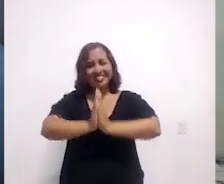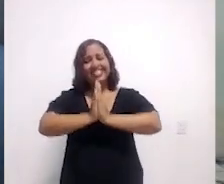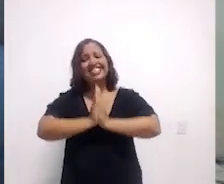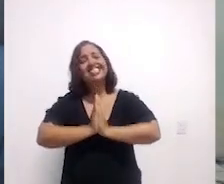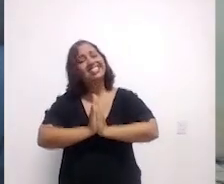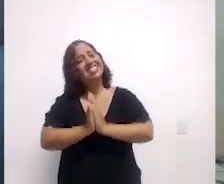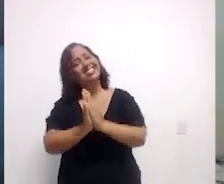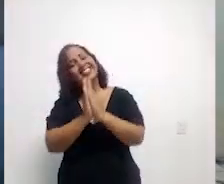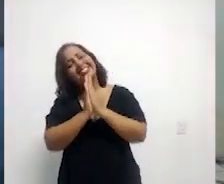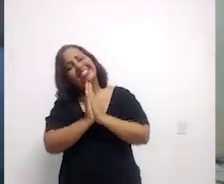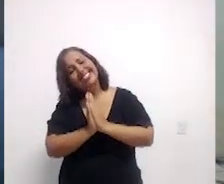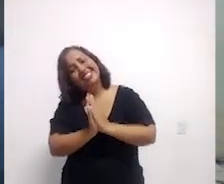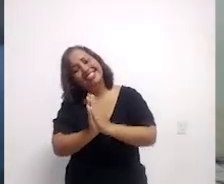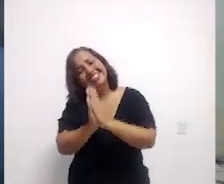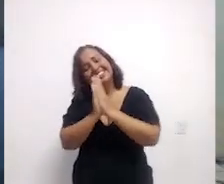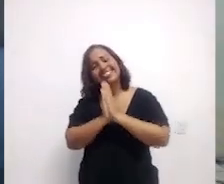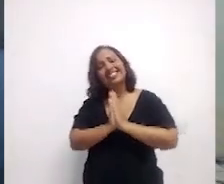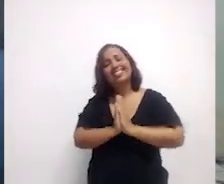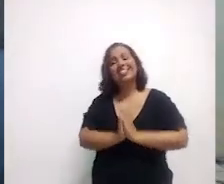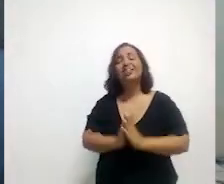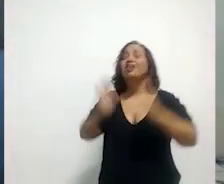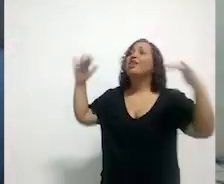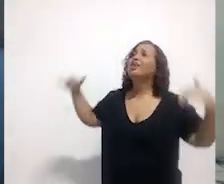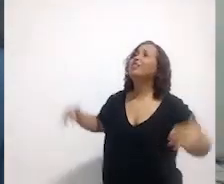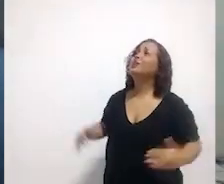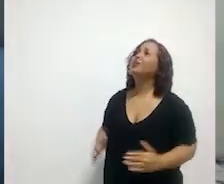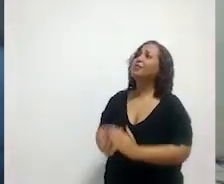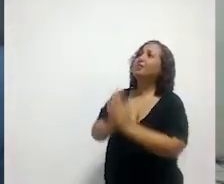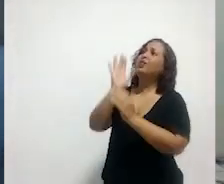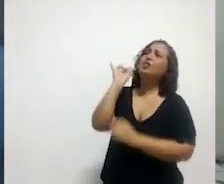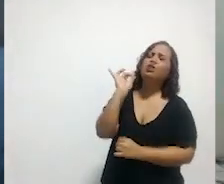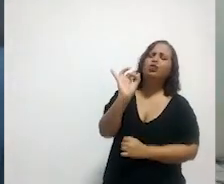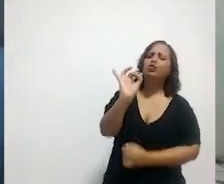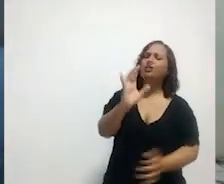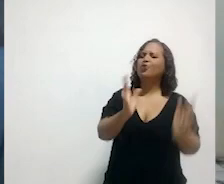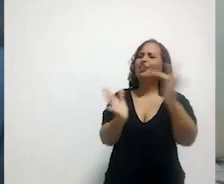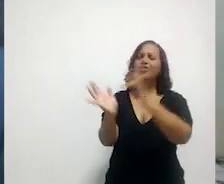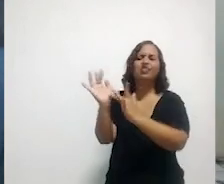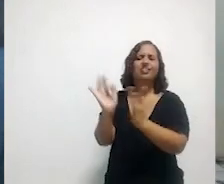Somente a ti.